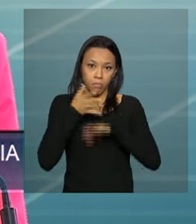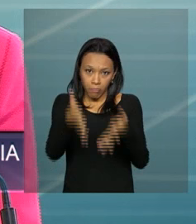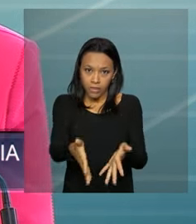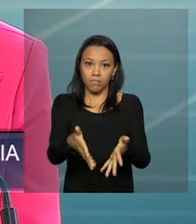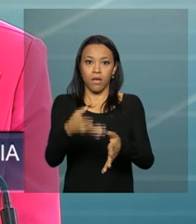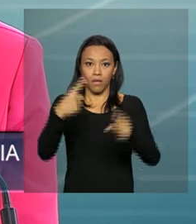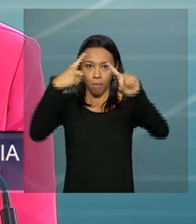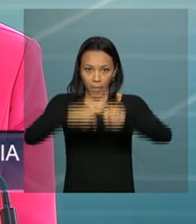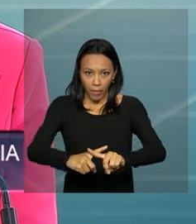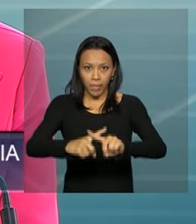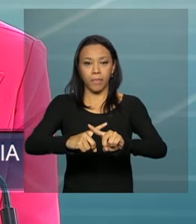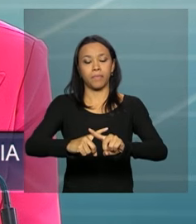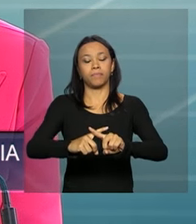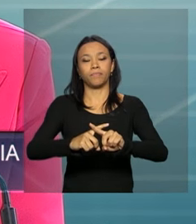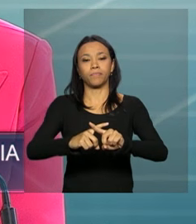participaram